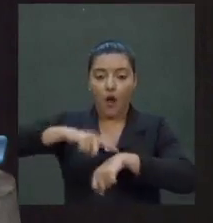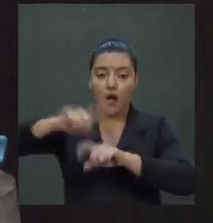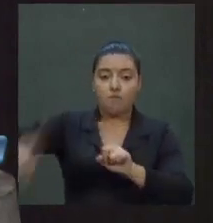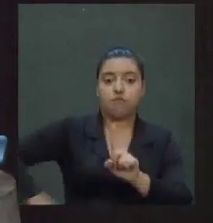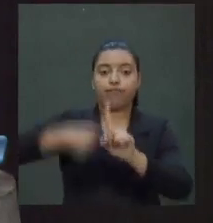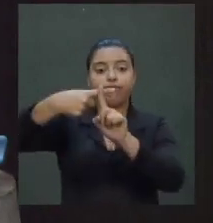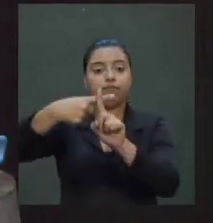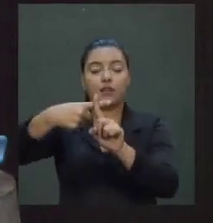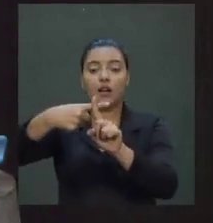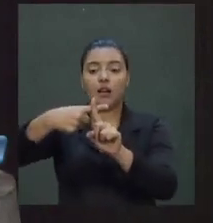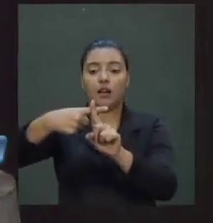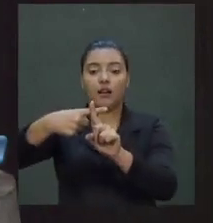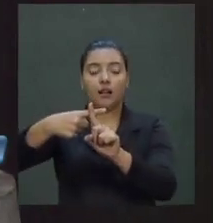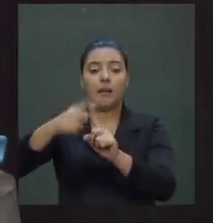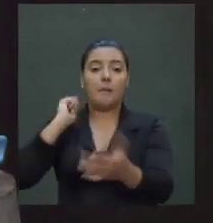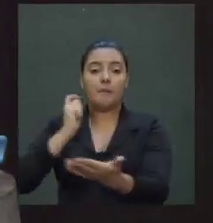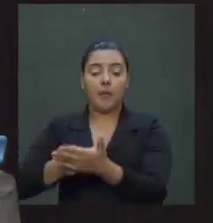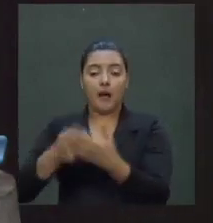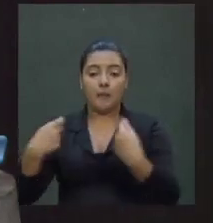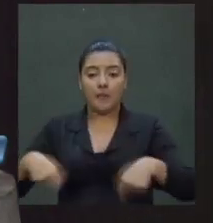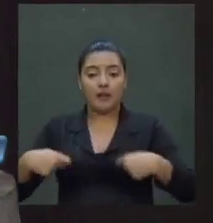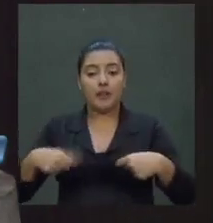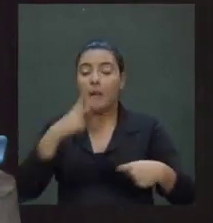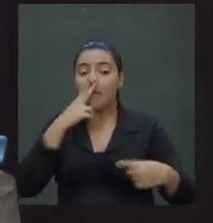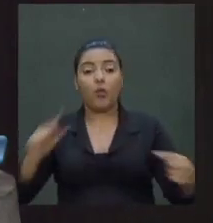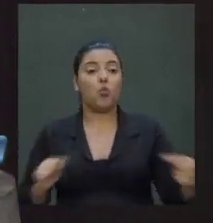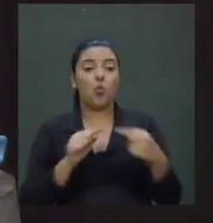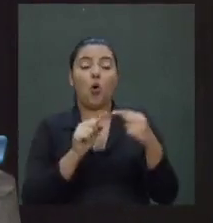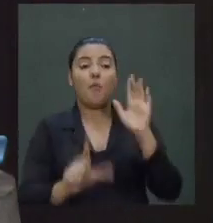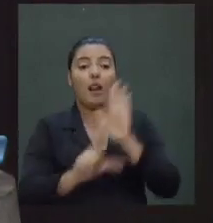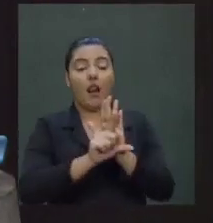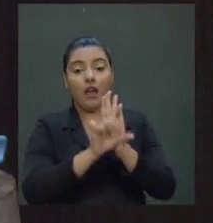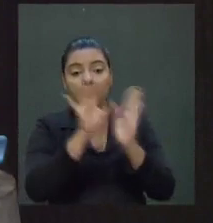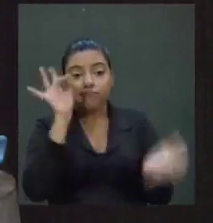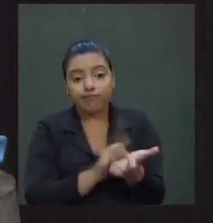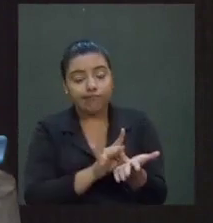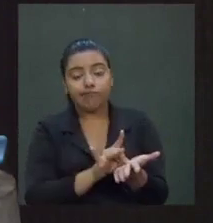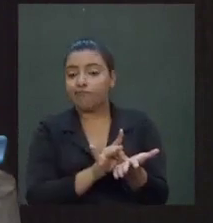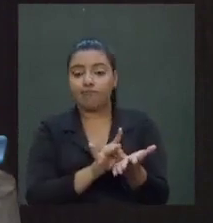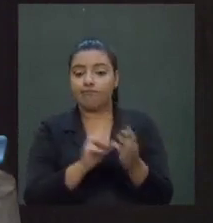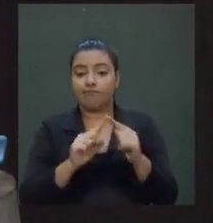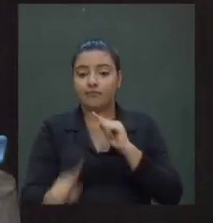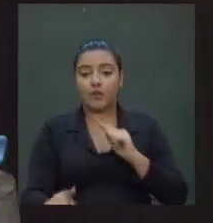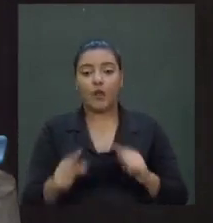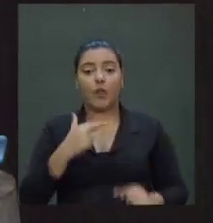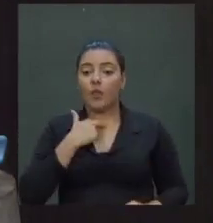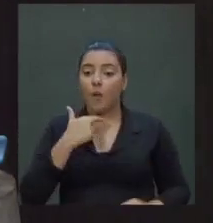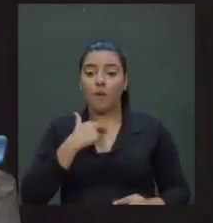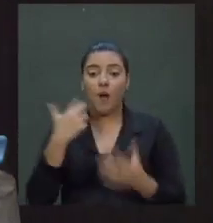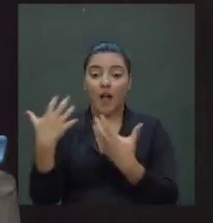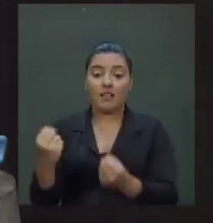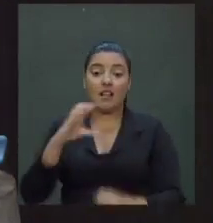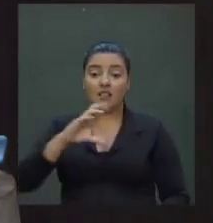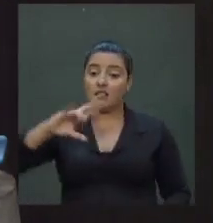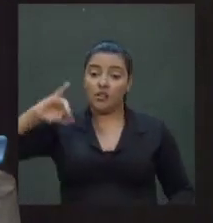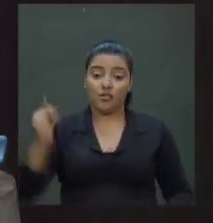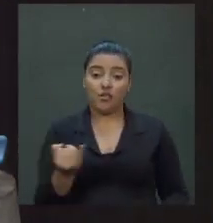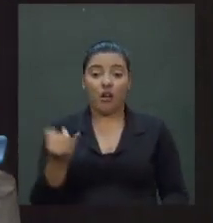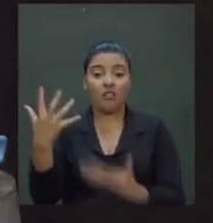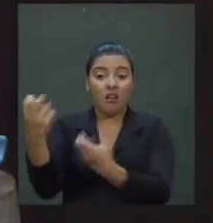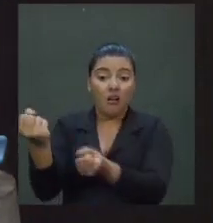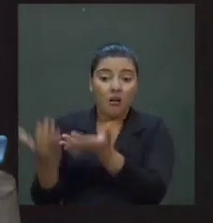matéria não correlata. Portanto, me parece que, de pronto, essa emenda não poderia ter sido admitida pela Comissão de Constituição e Justiça, inclusive, porque